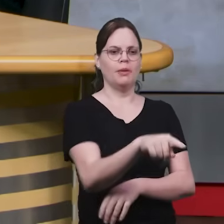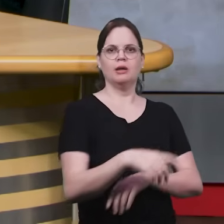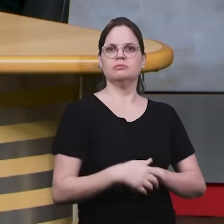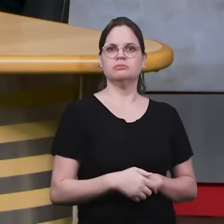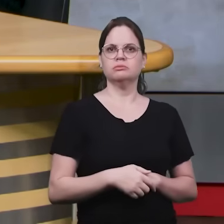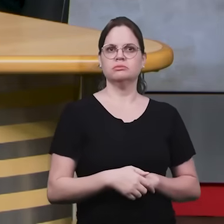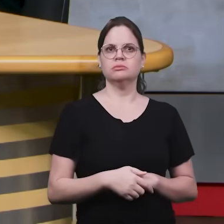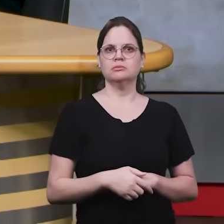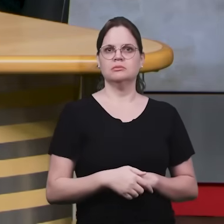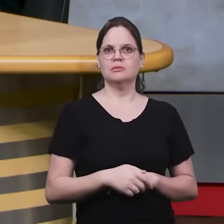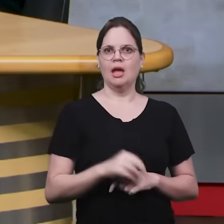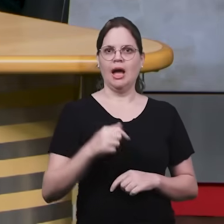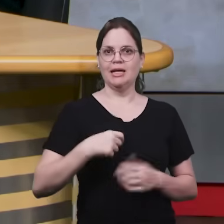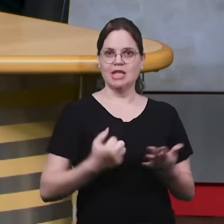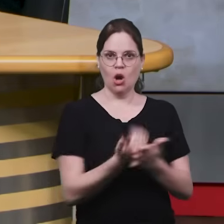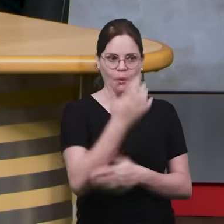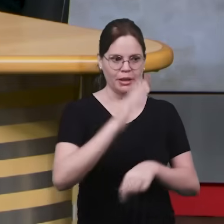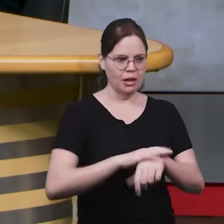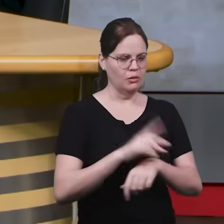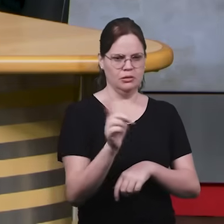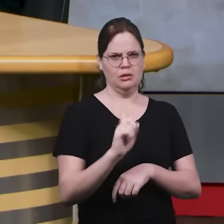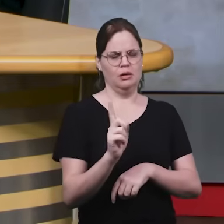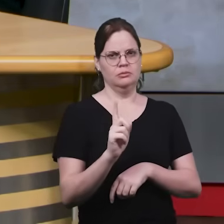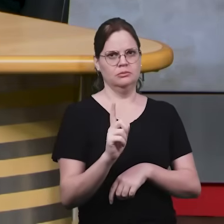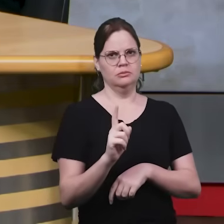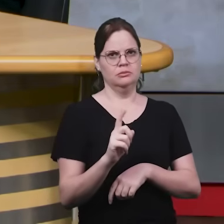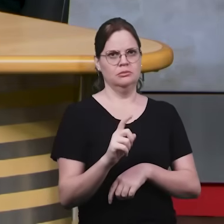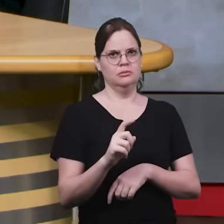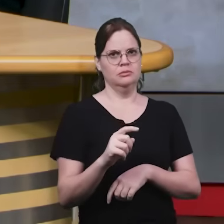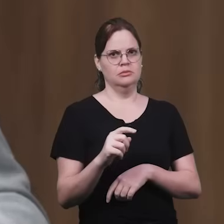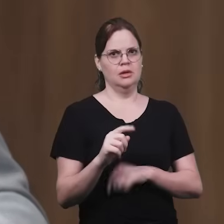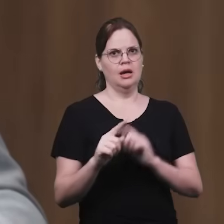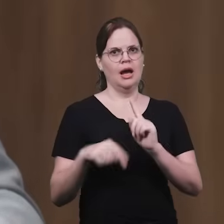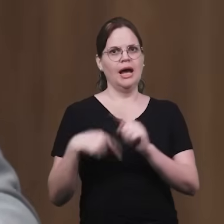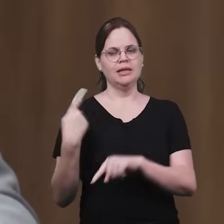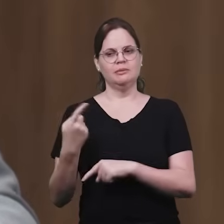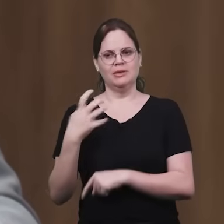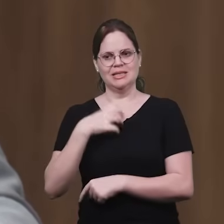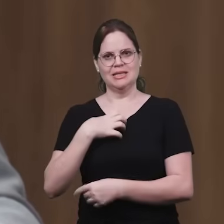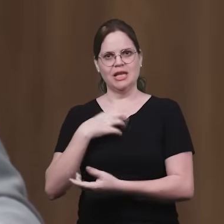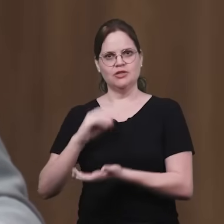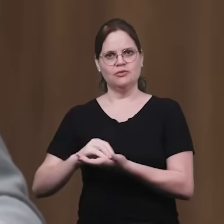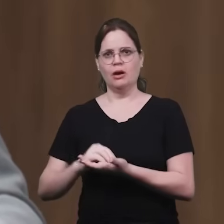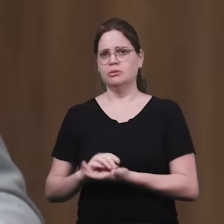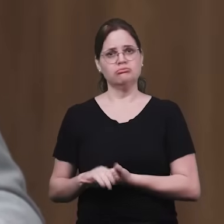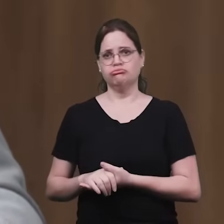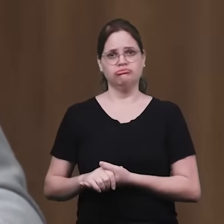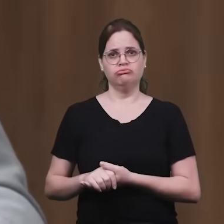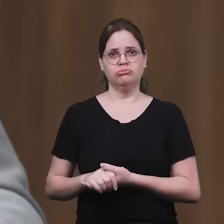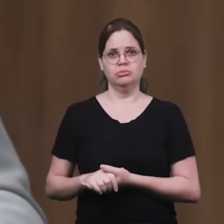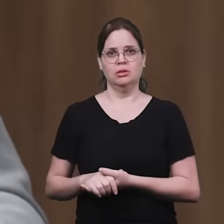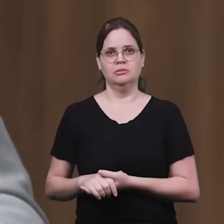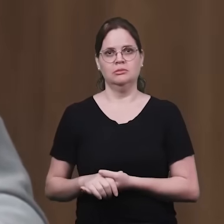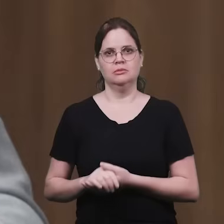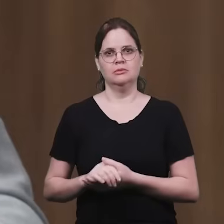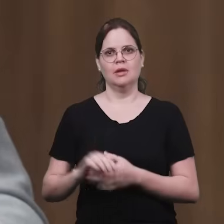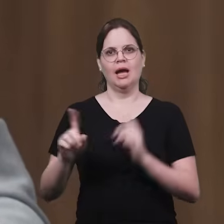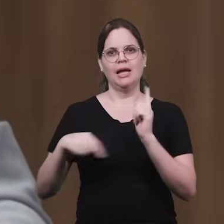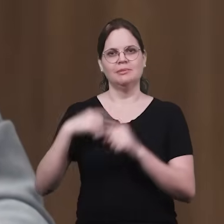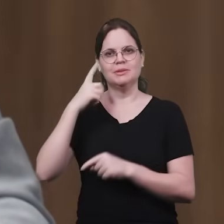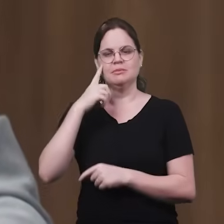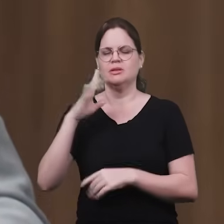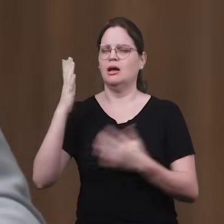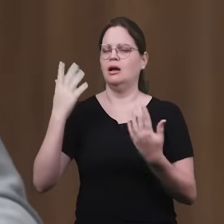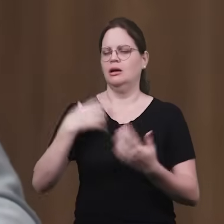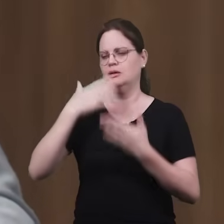isso aqui, mas aí você não compra na hora. Primeiro, você não sente falta depois. Ou até racionalmente você fala, poxa, ainda